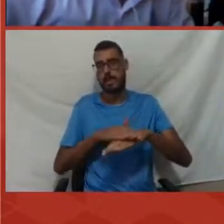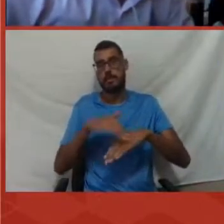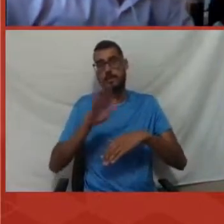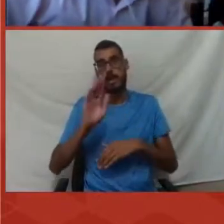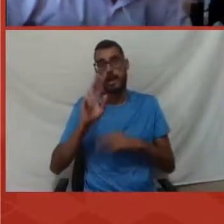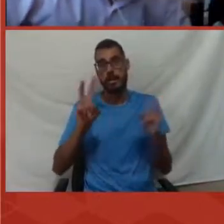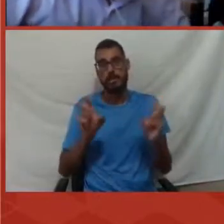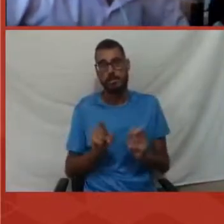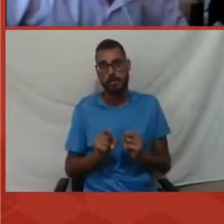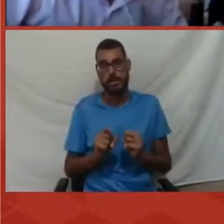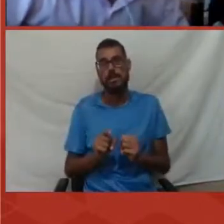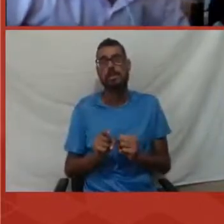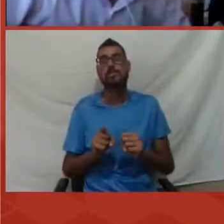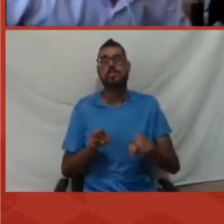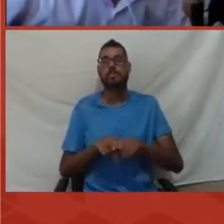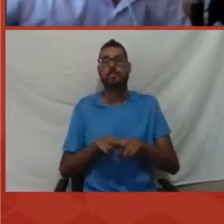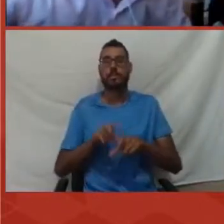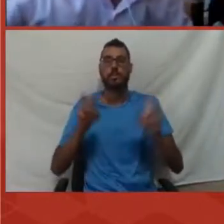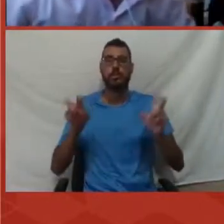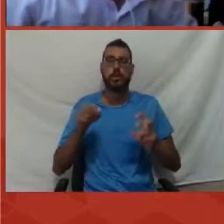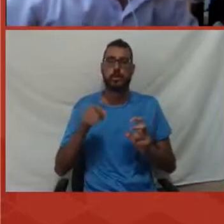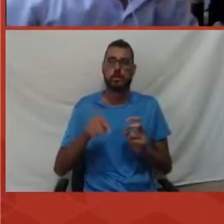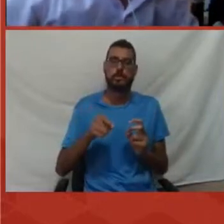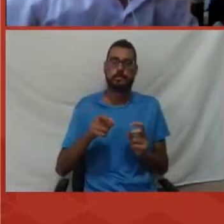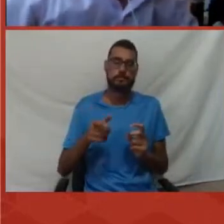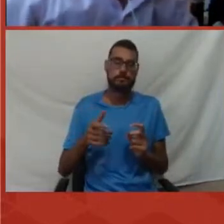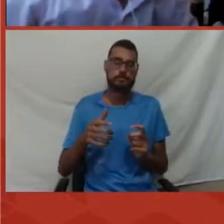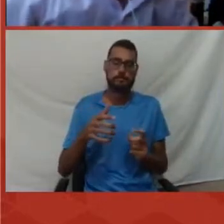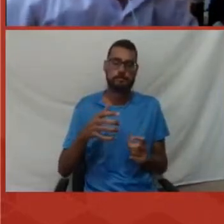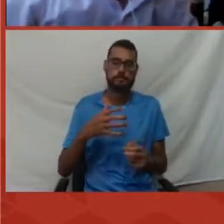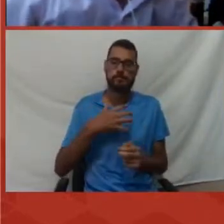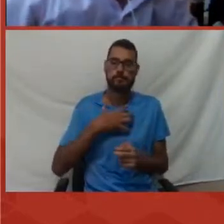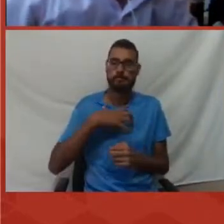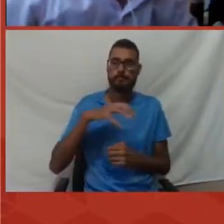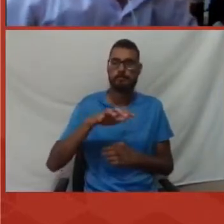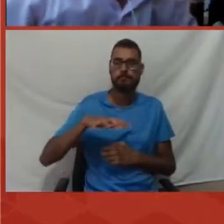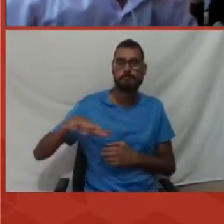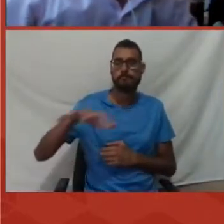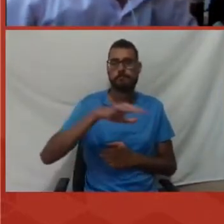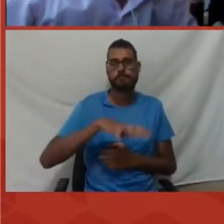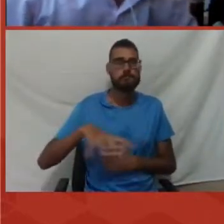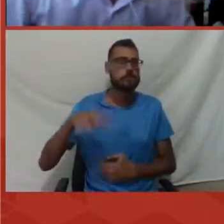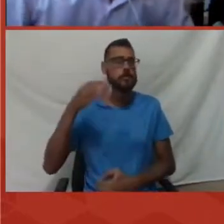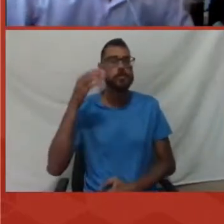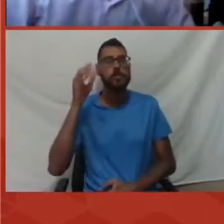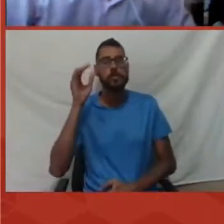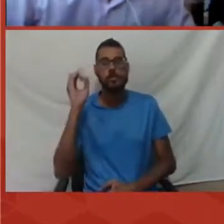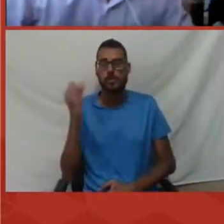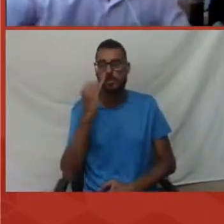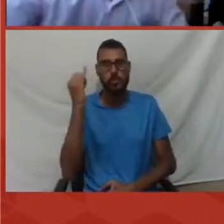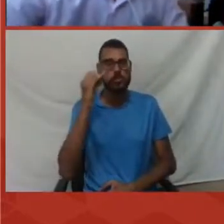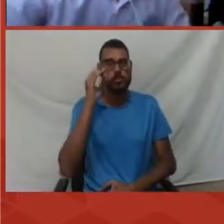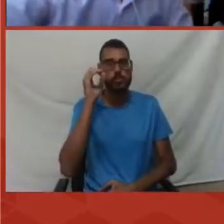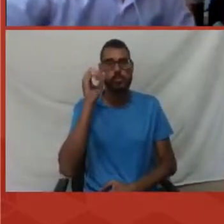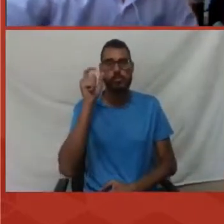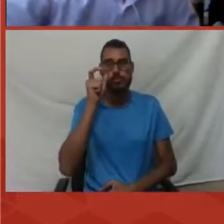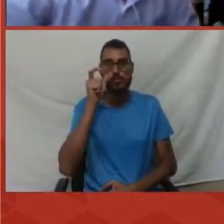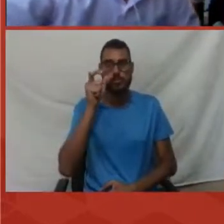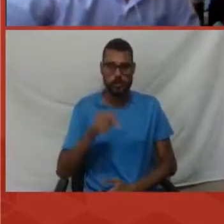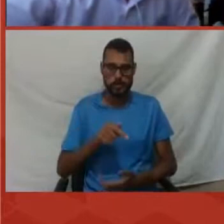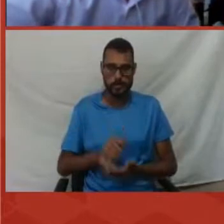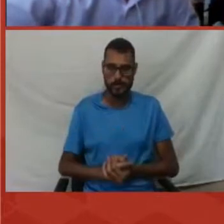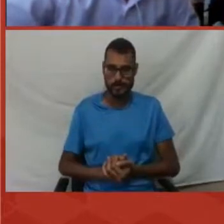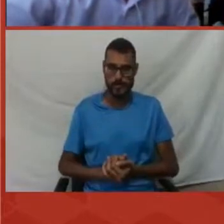sobre essa dinâmica que é muito interessante, Então, pessoal,